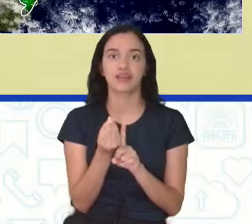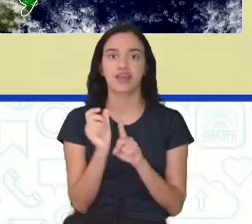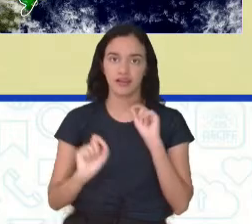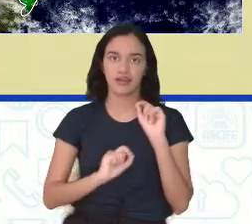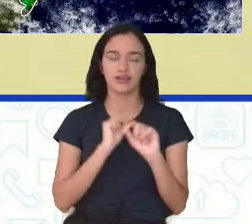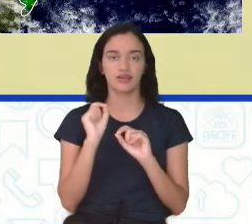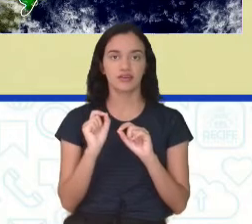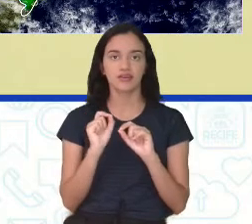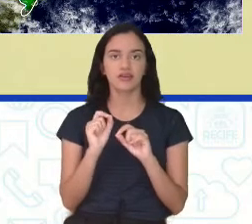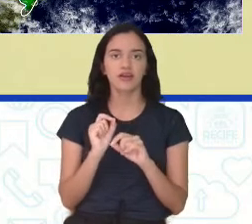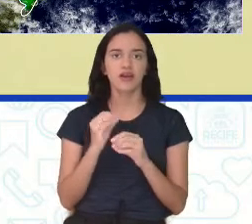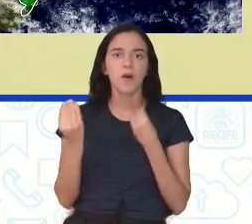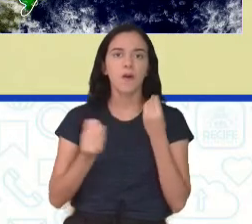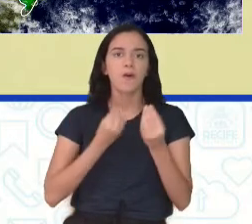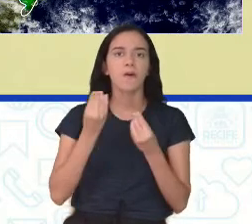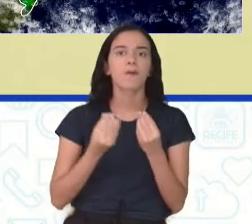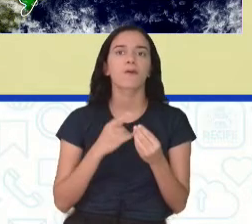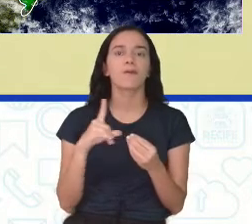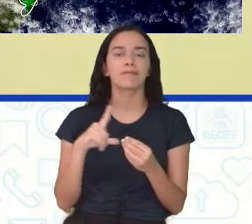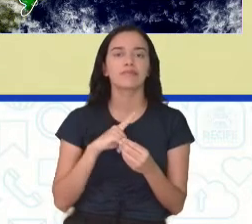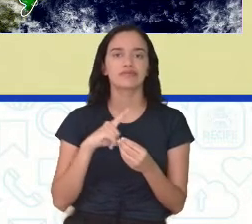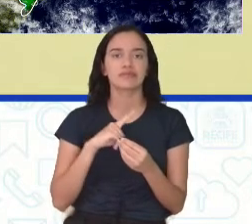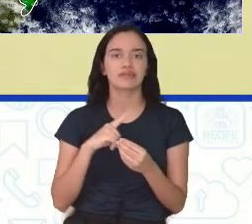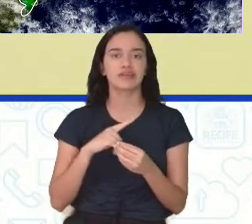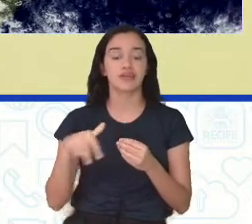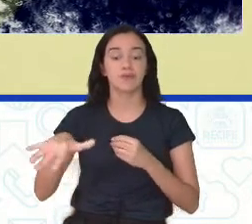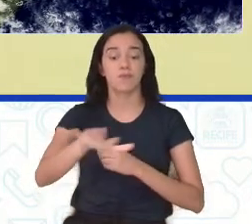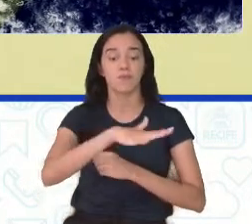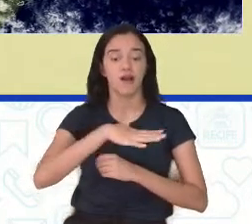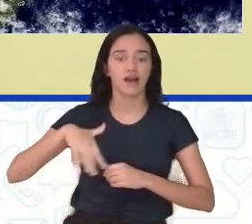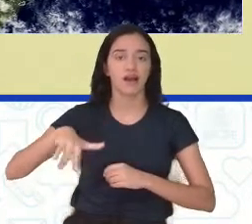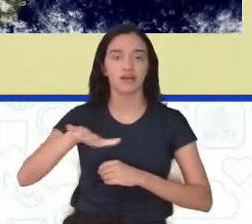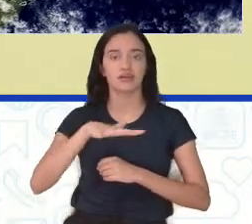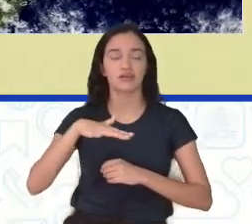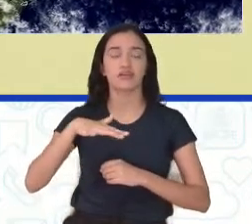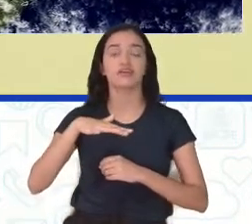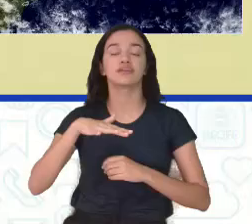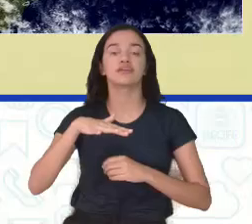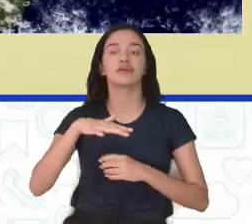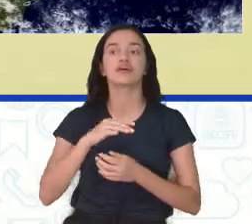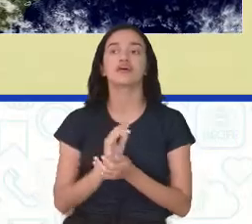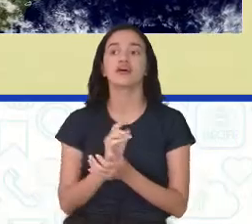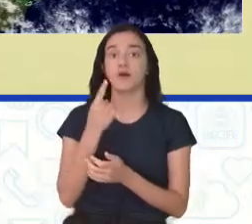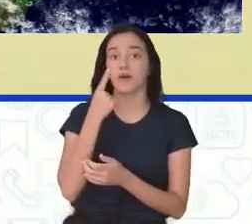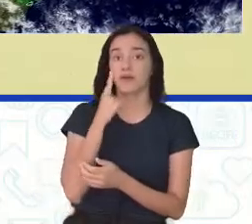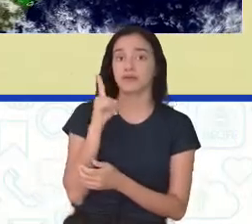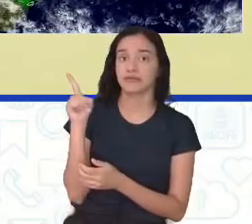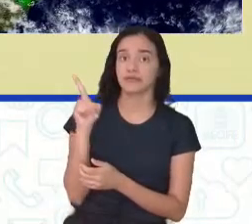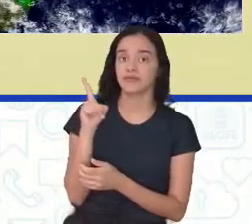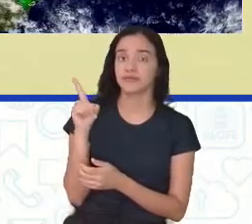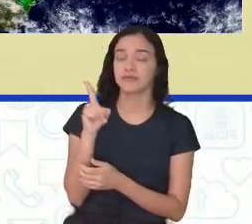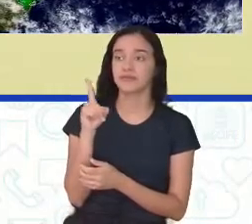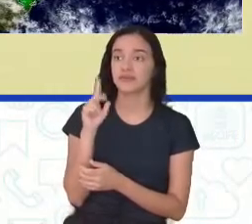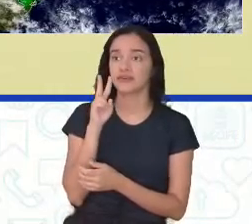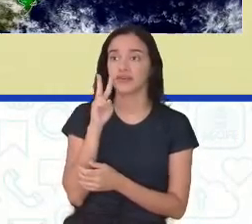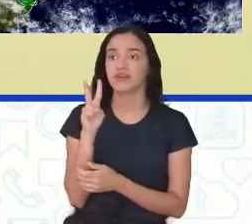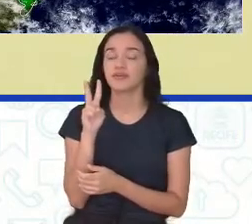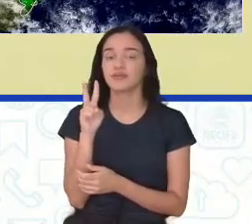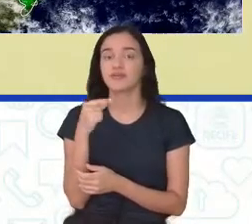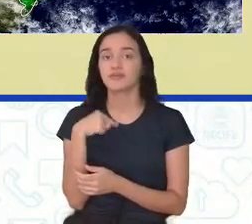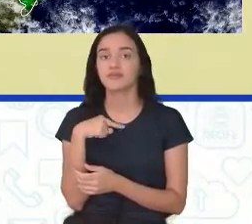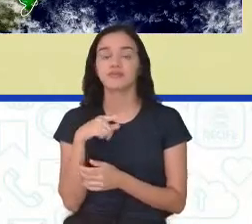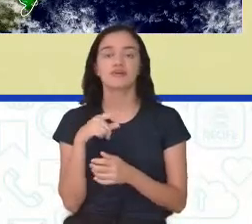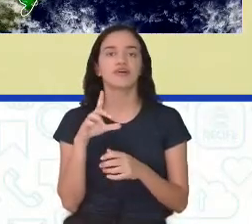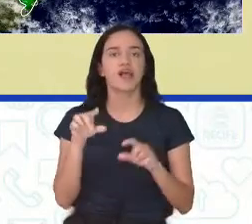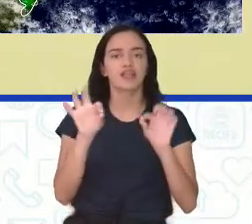justamente como a gente tem um território com dimensões continentais, você viu que a gente passa até da linha dos trópicos